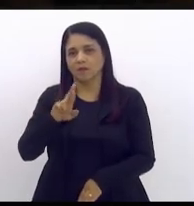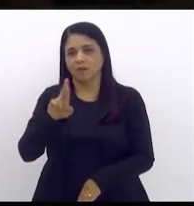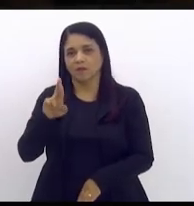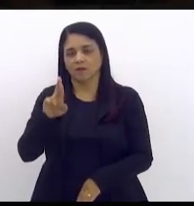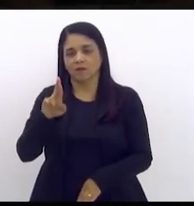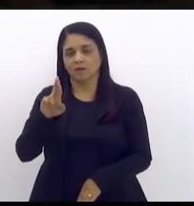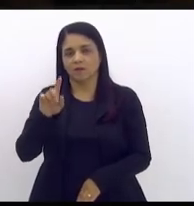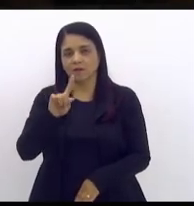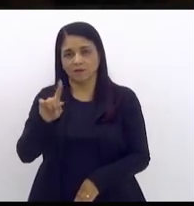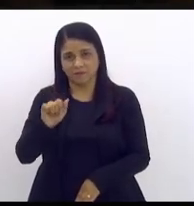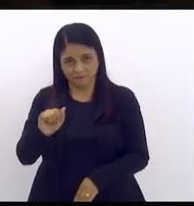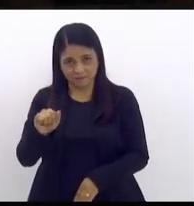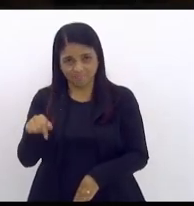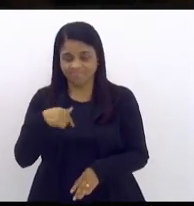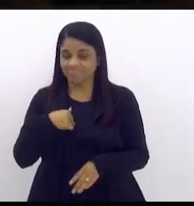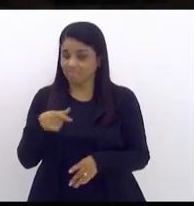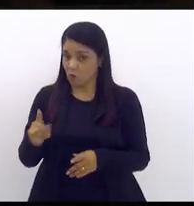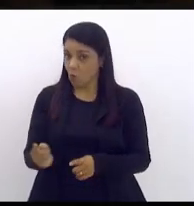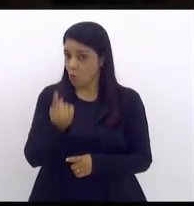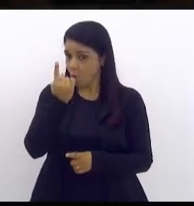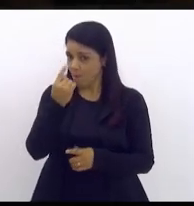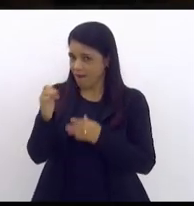pegou essa obra gorda,